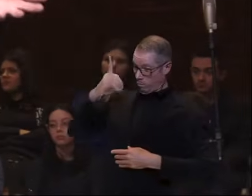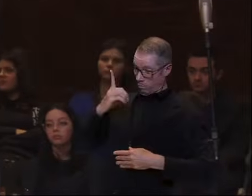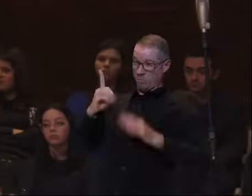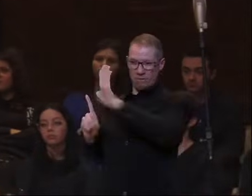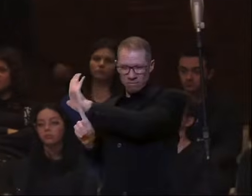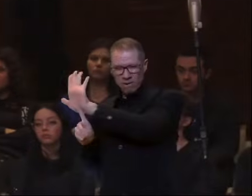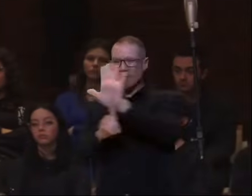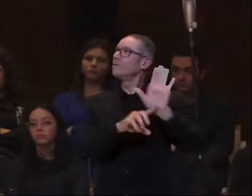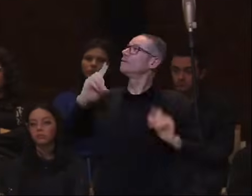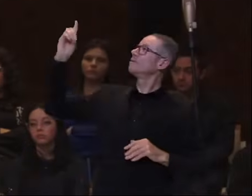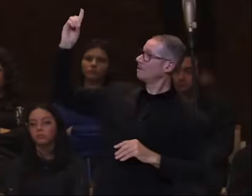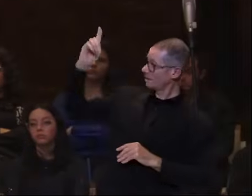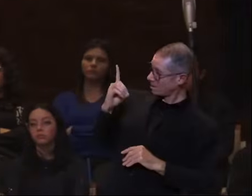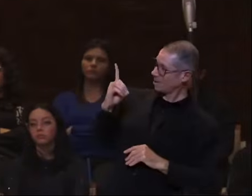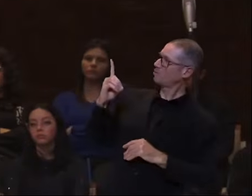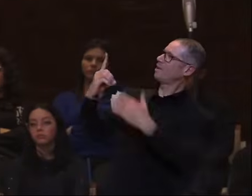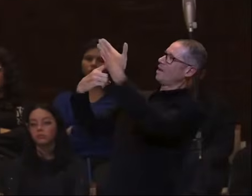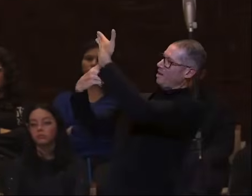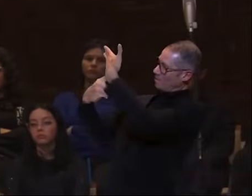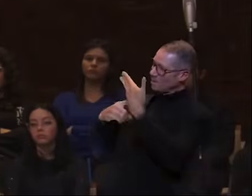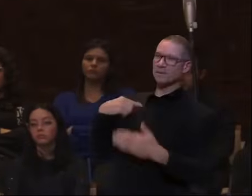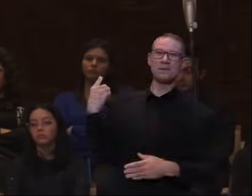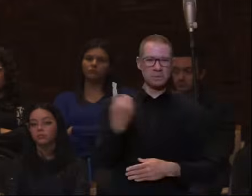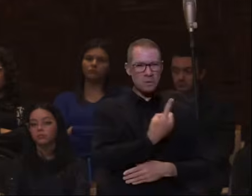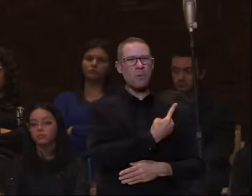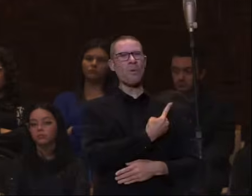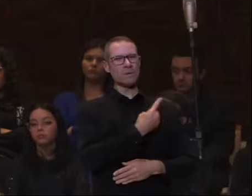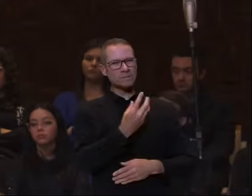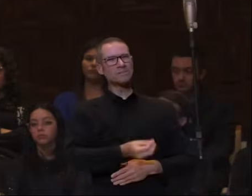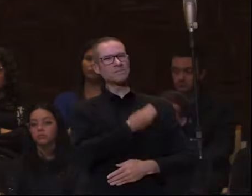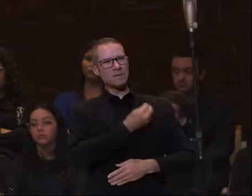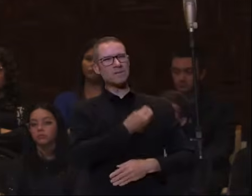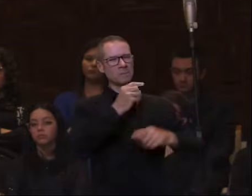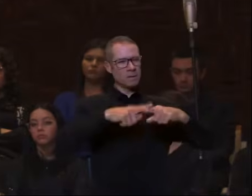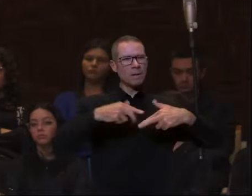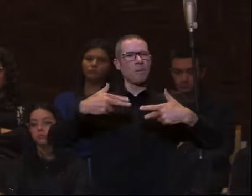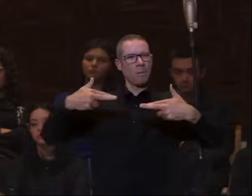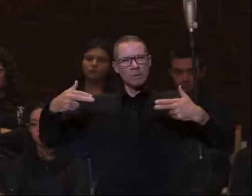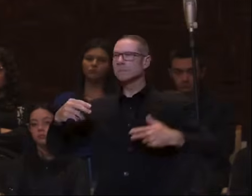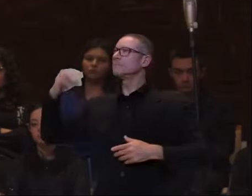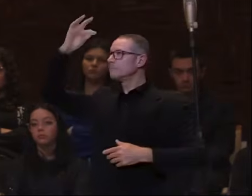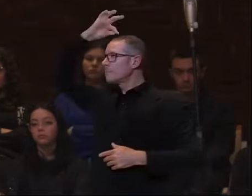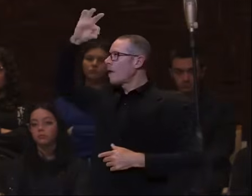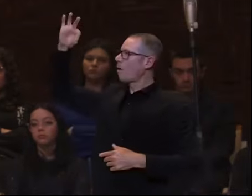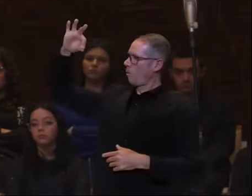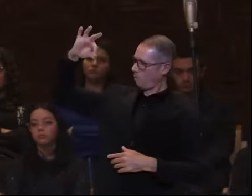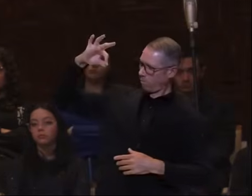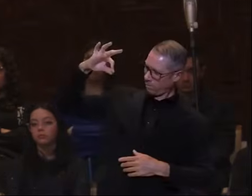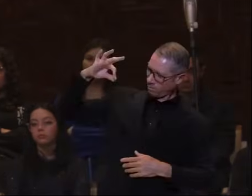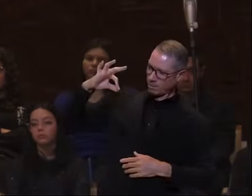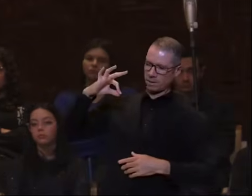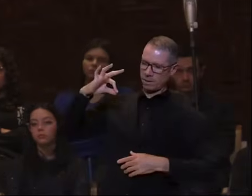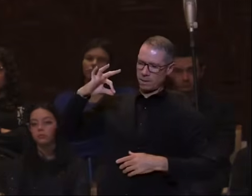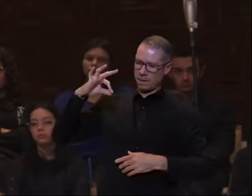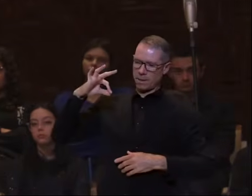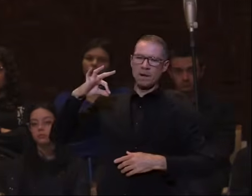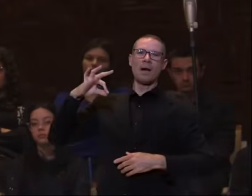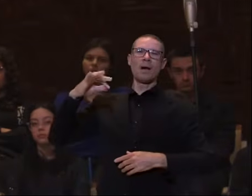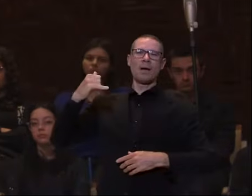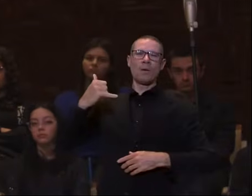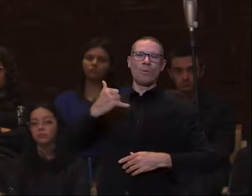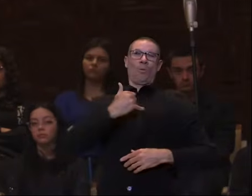onde Deus é revelado a nós. E quando nós vivemos essas coisas no Espírito, não resta